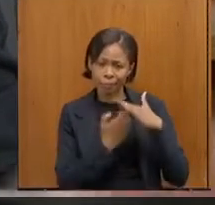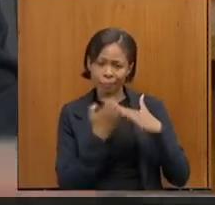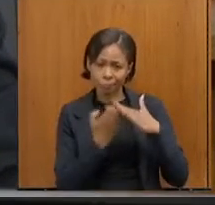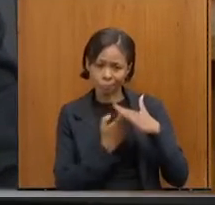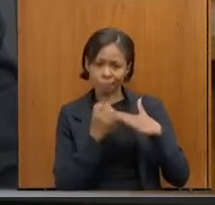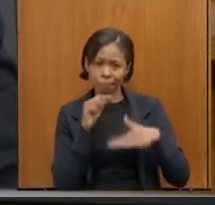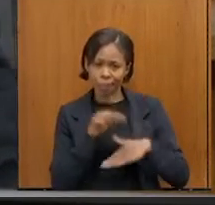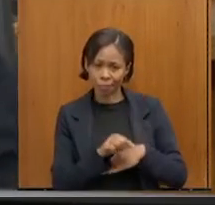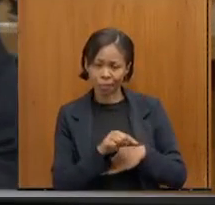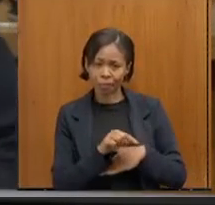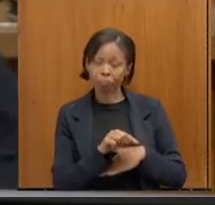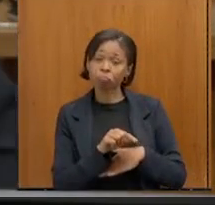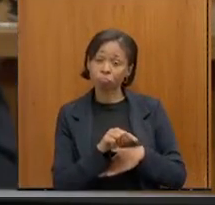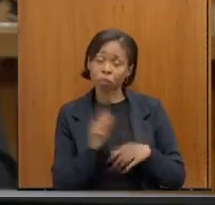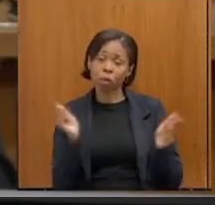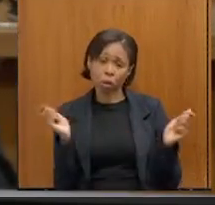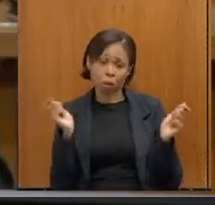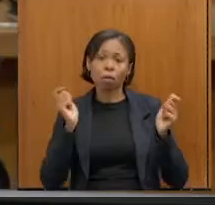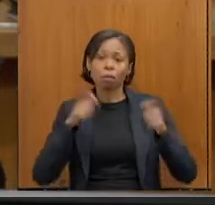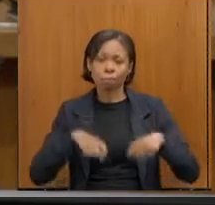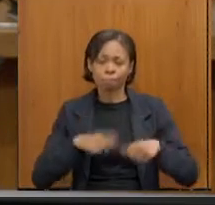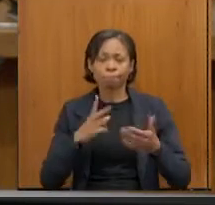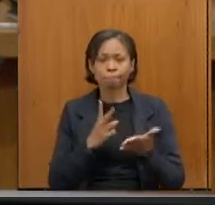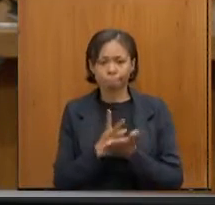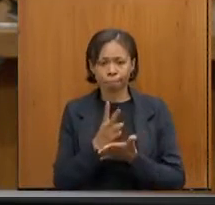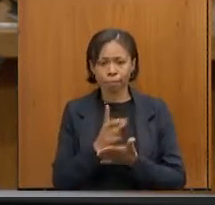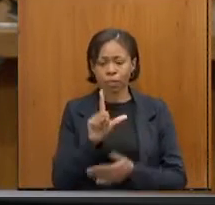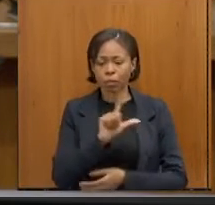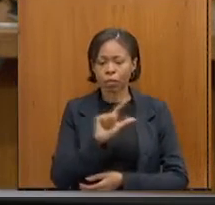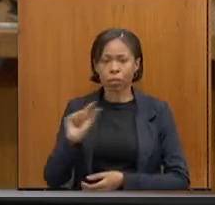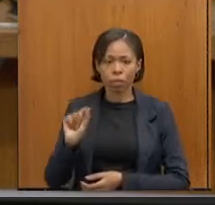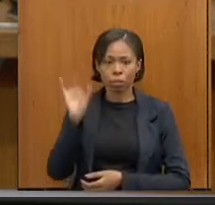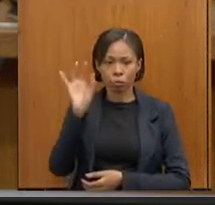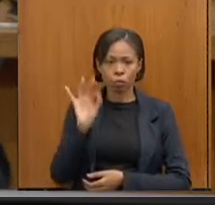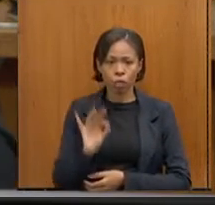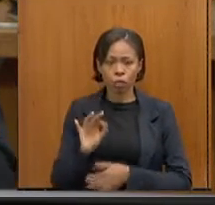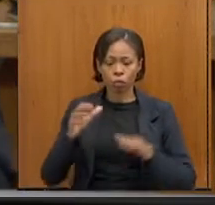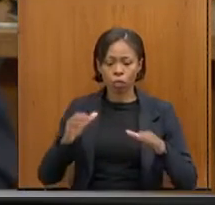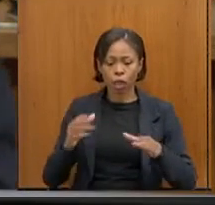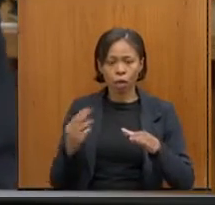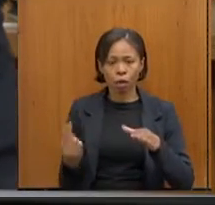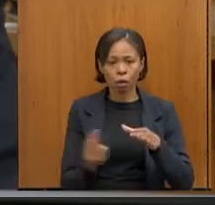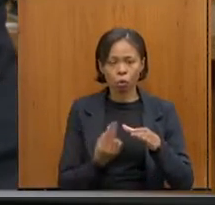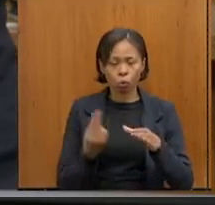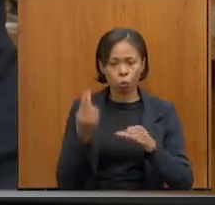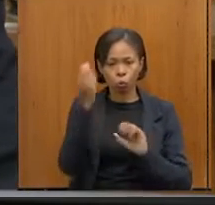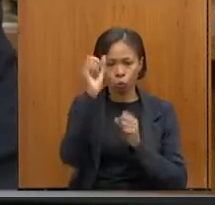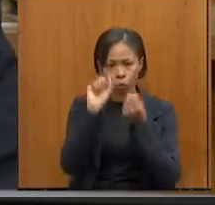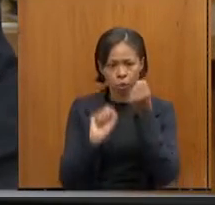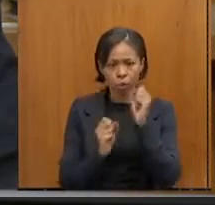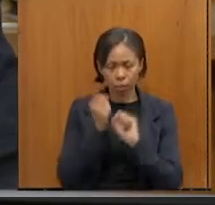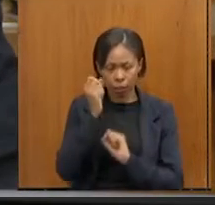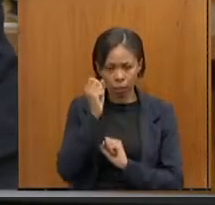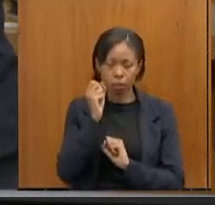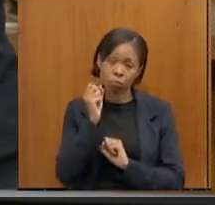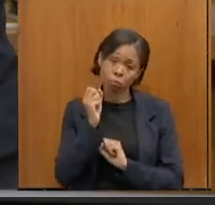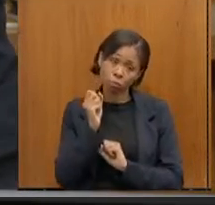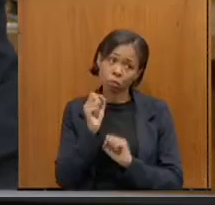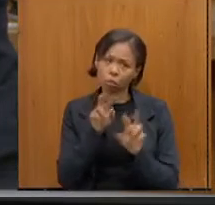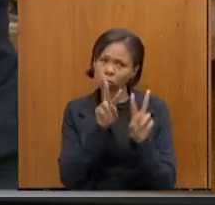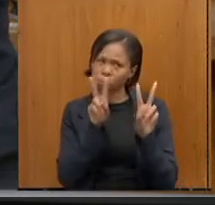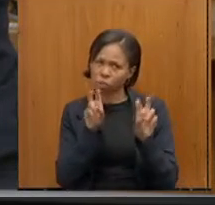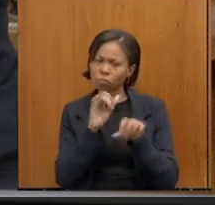é seria permitido continuar com 100 porcento das usinas Então esse é um tema é absolutamente